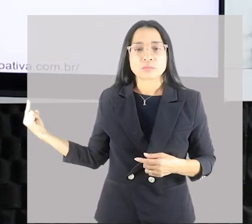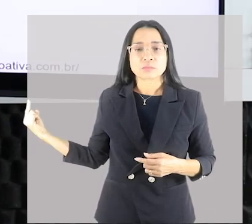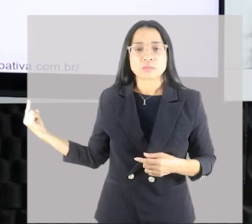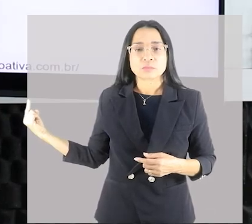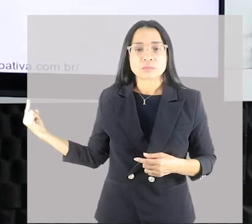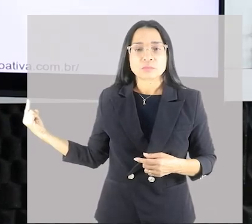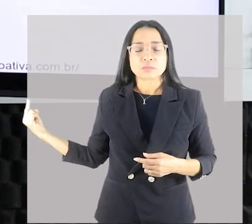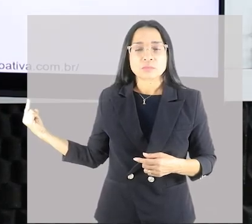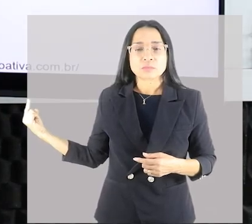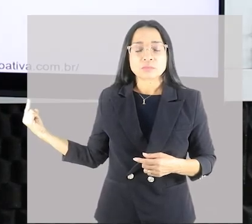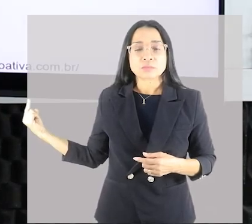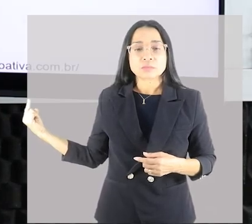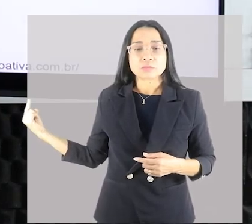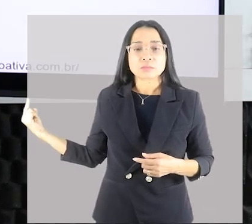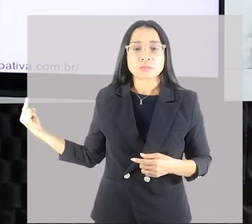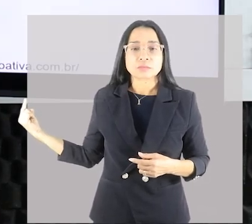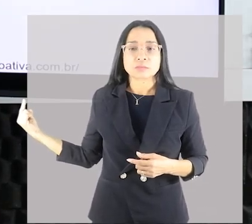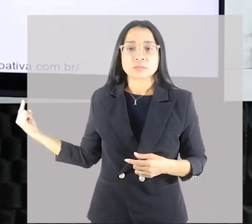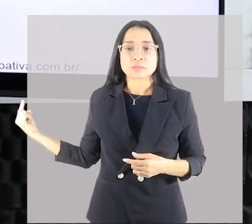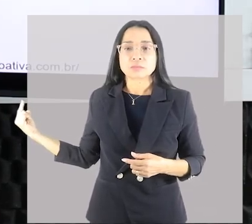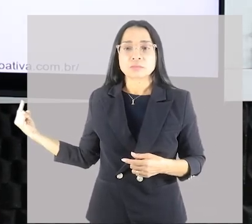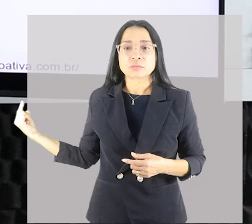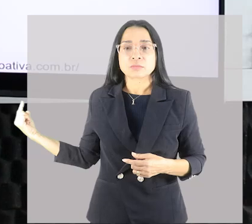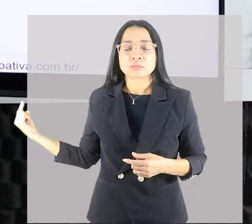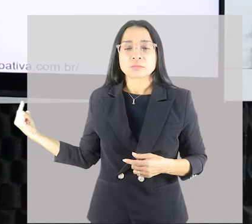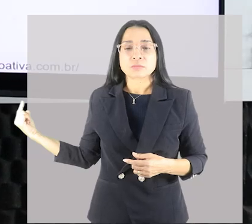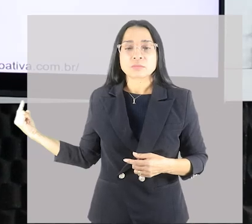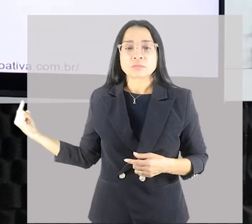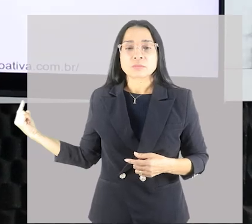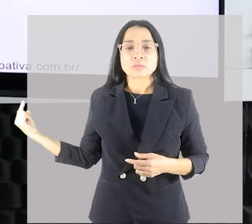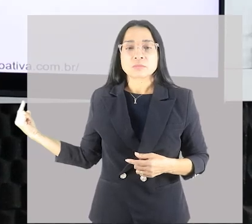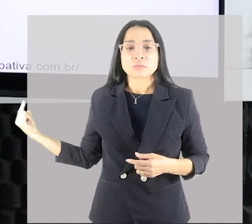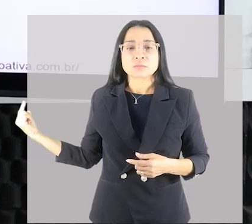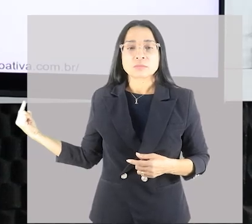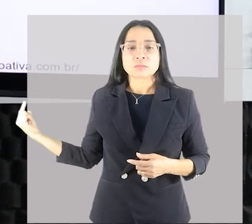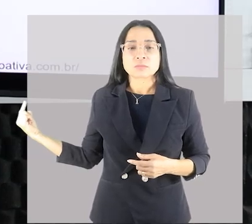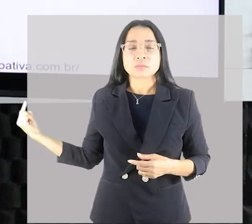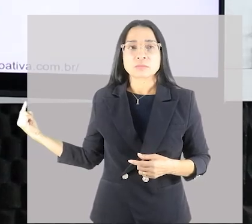relacionado a bailes populares que aconteciam no final do século